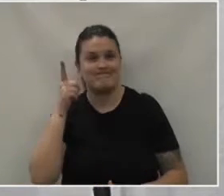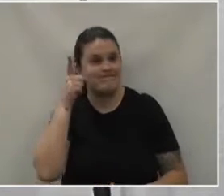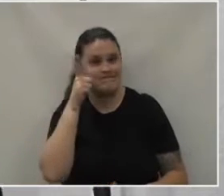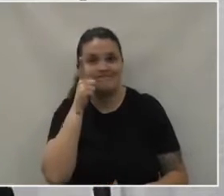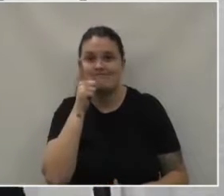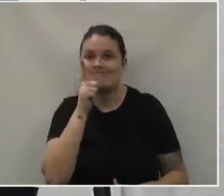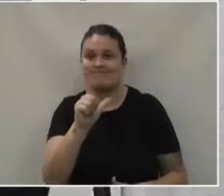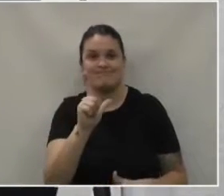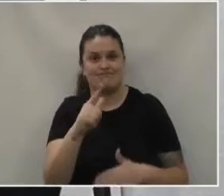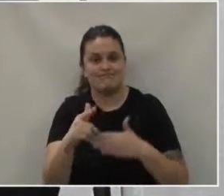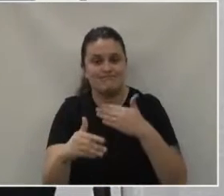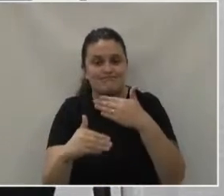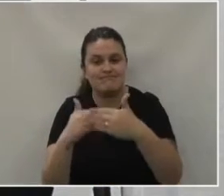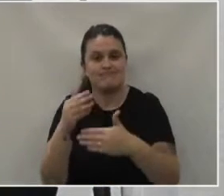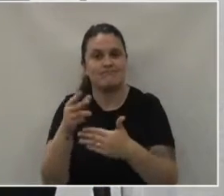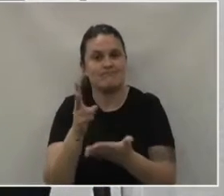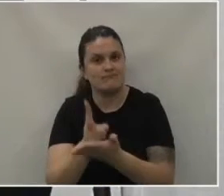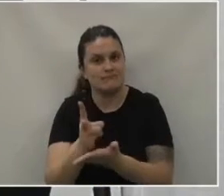conseguiu